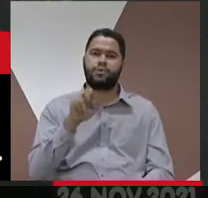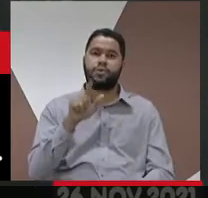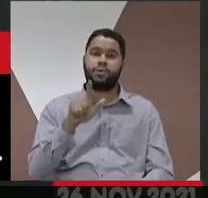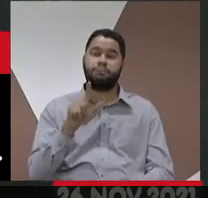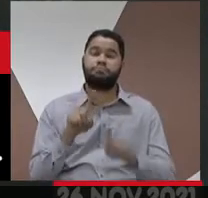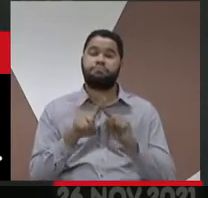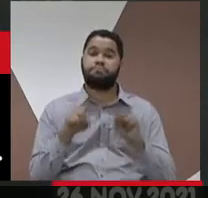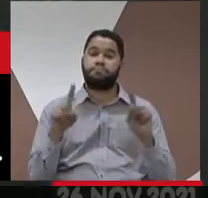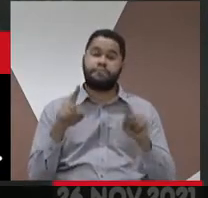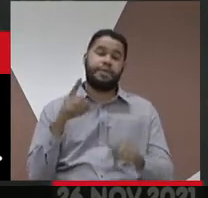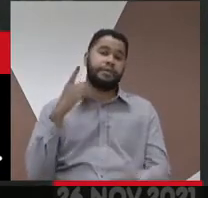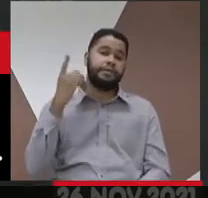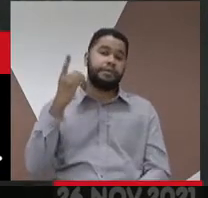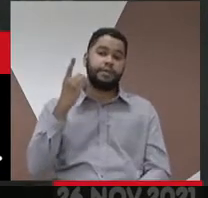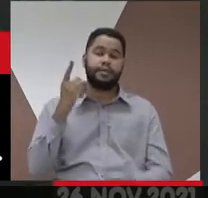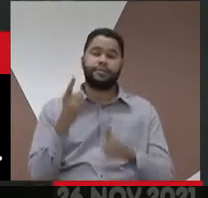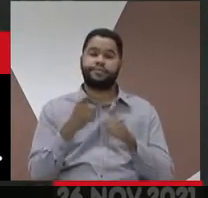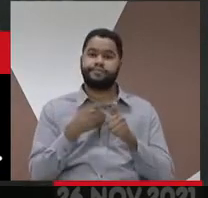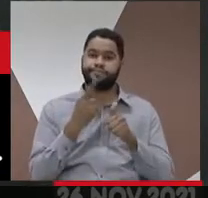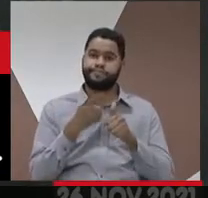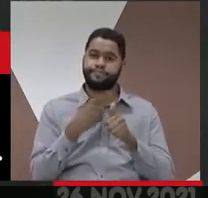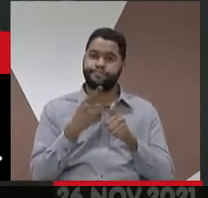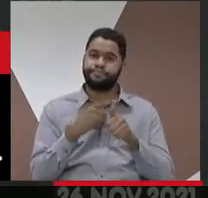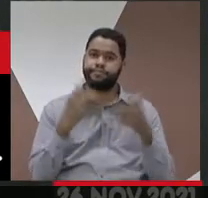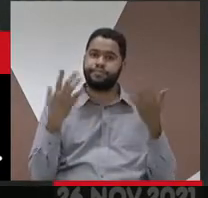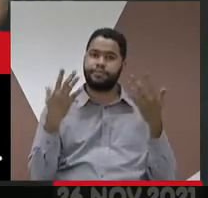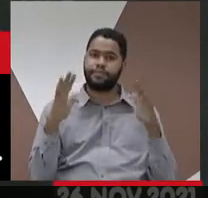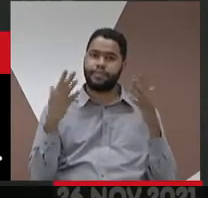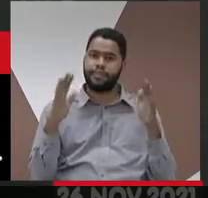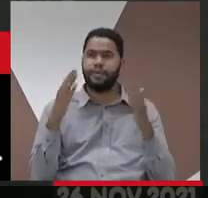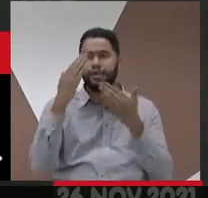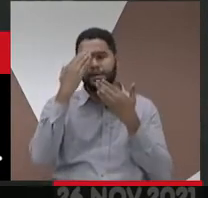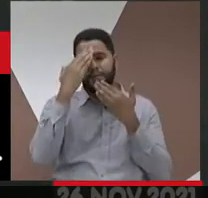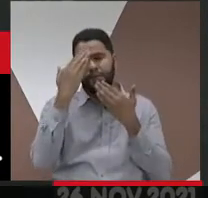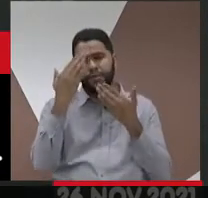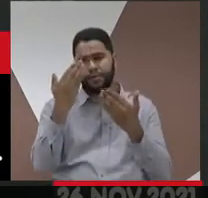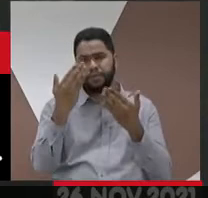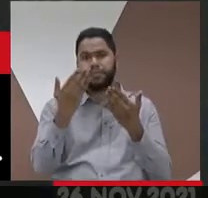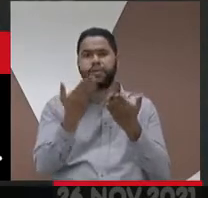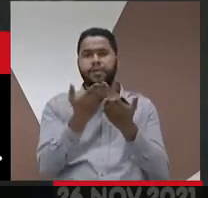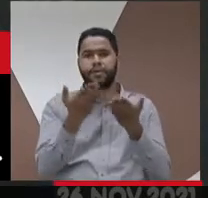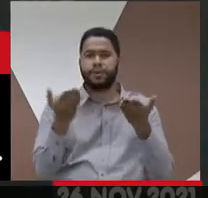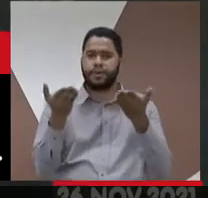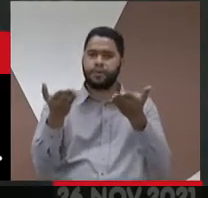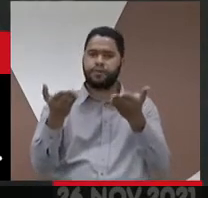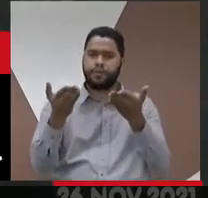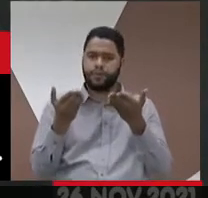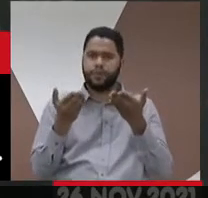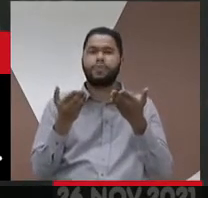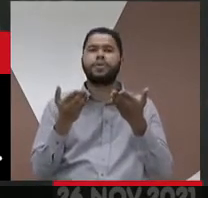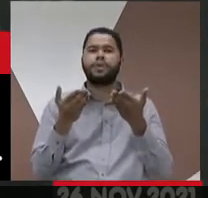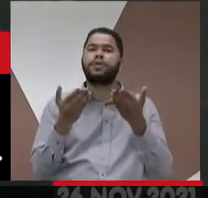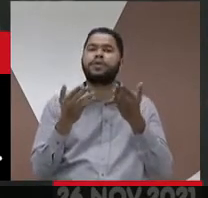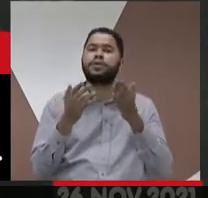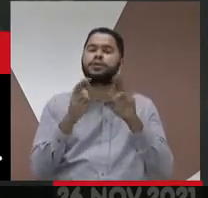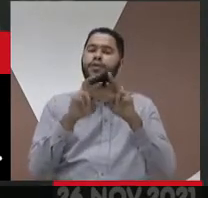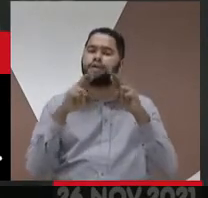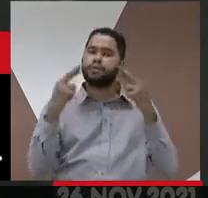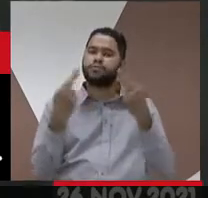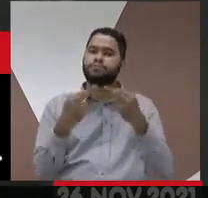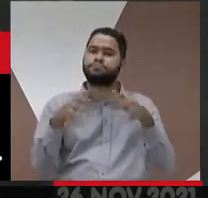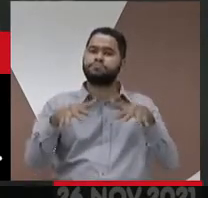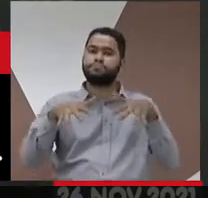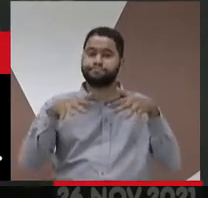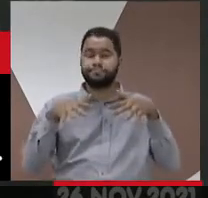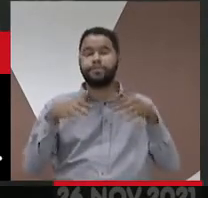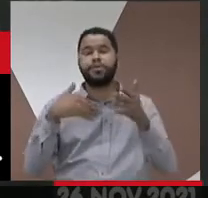deputado Agostinho Patrus, primeiro, parabéns, muito obrigado, meu irmão, por ter convocado essa audiência aqui. E eu queria